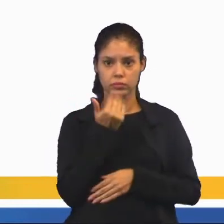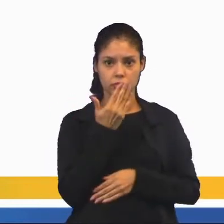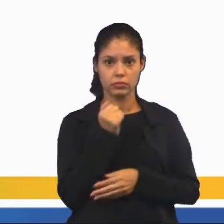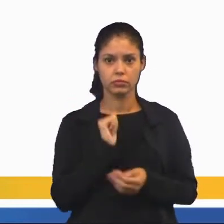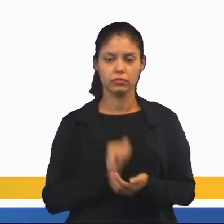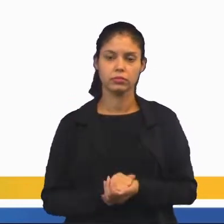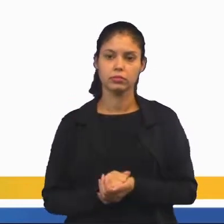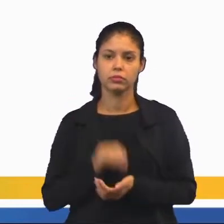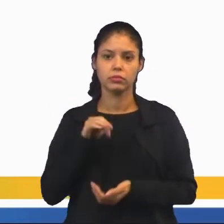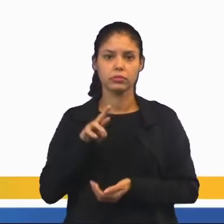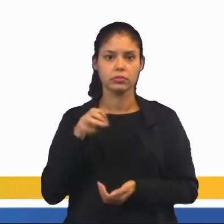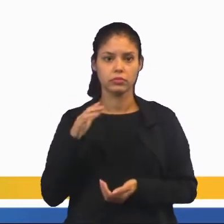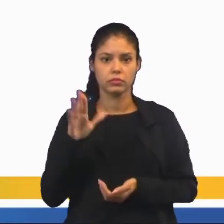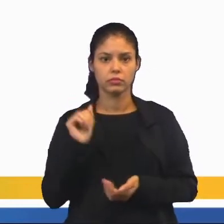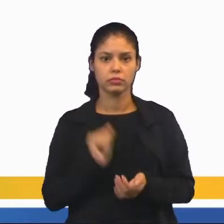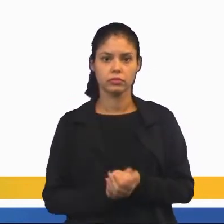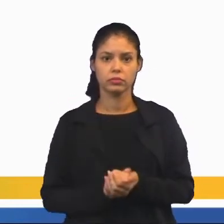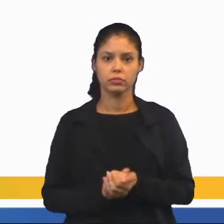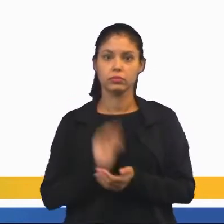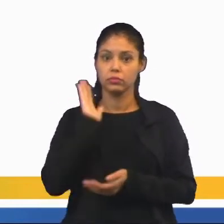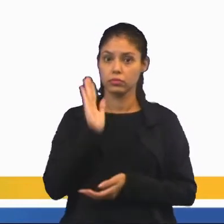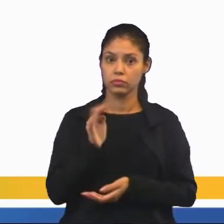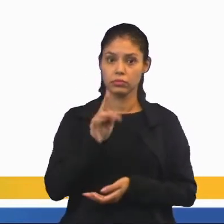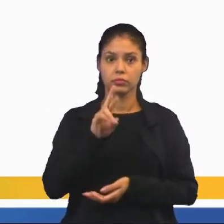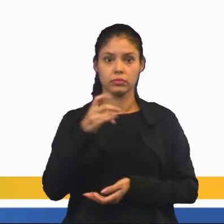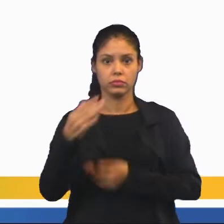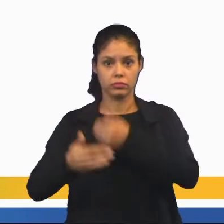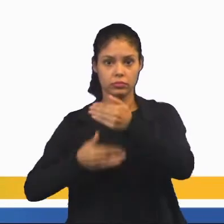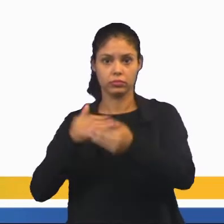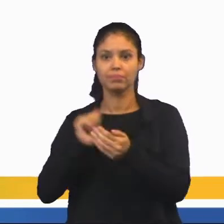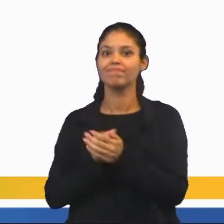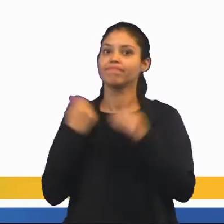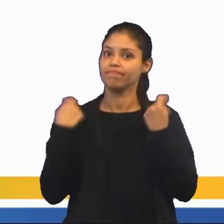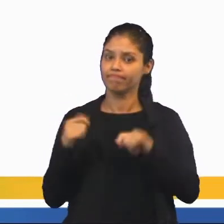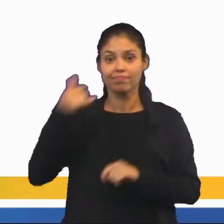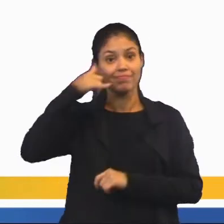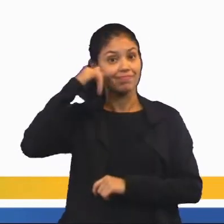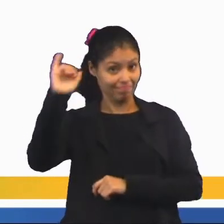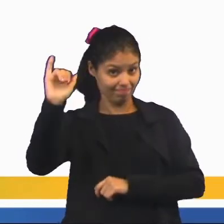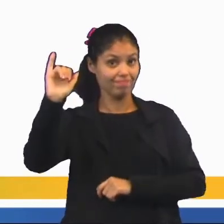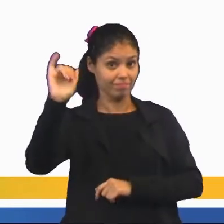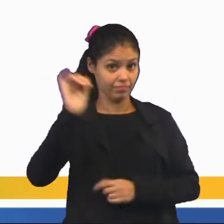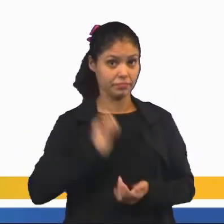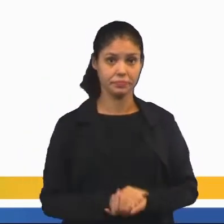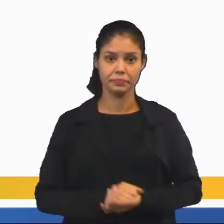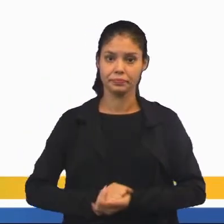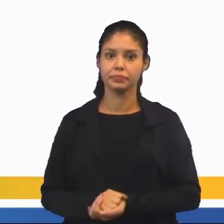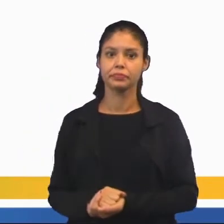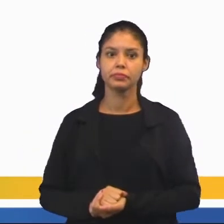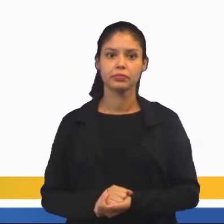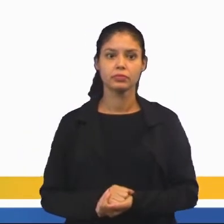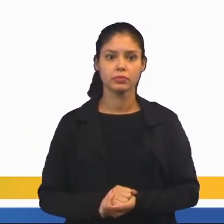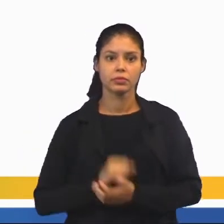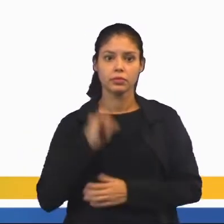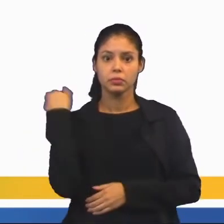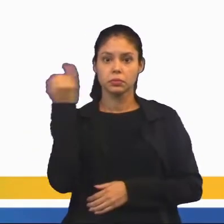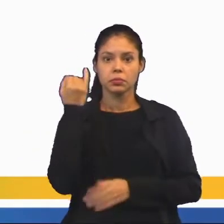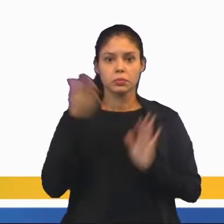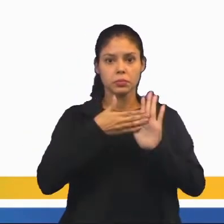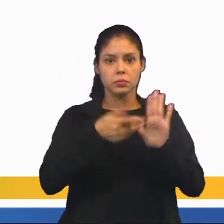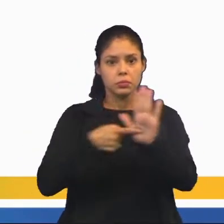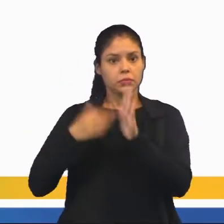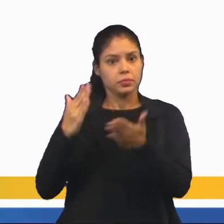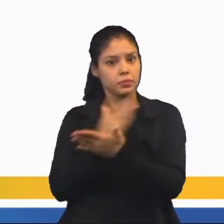devem ser consumidos com moderação. Já os ultraprocessados devem ser evitados. É